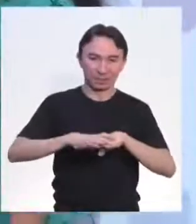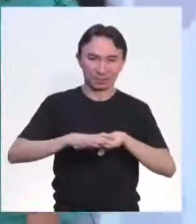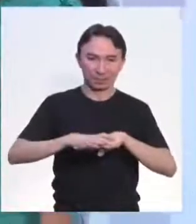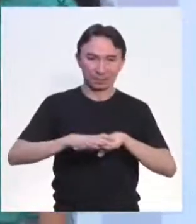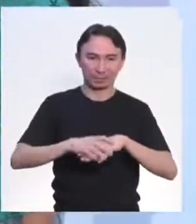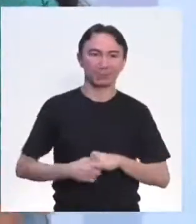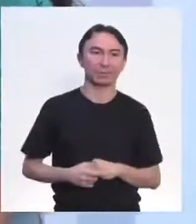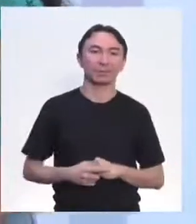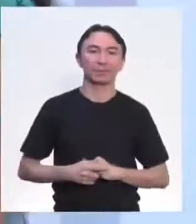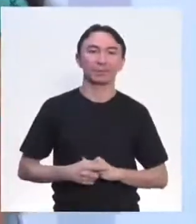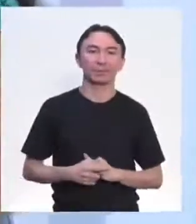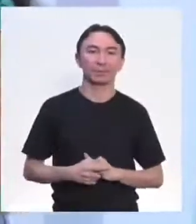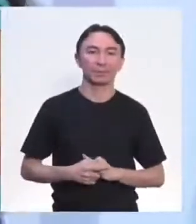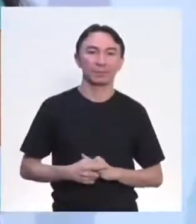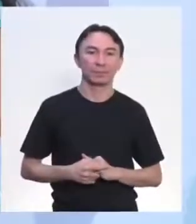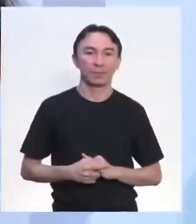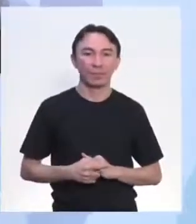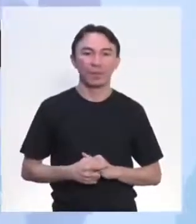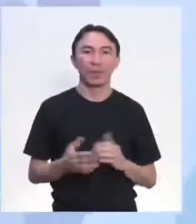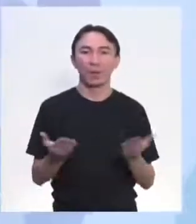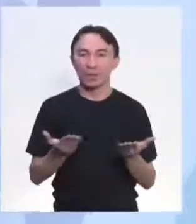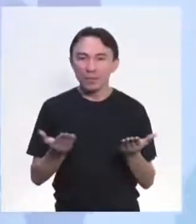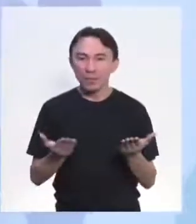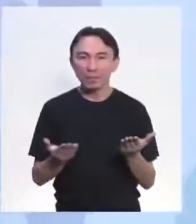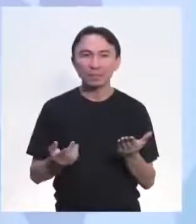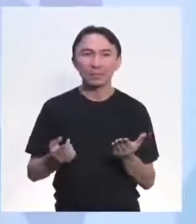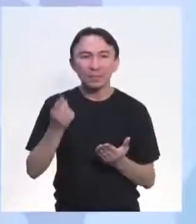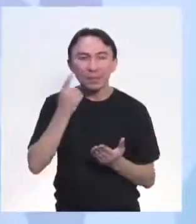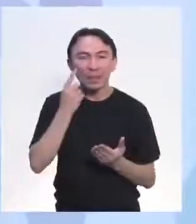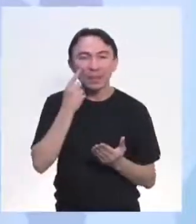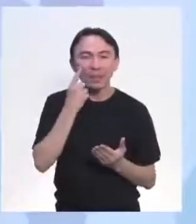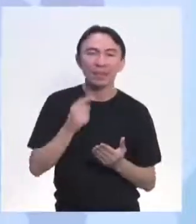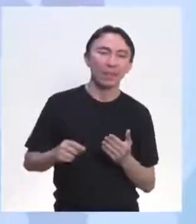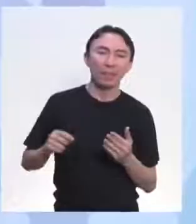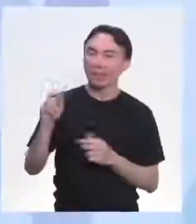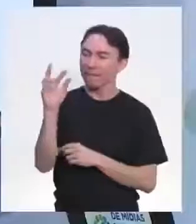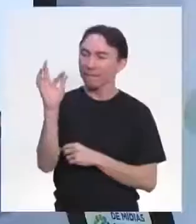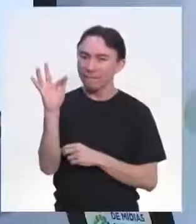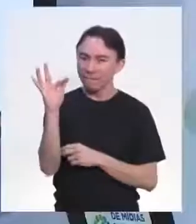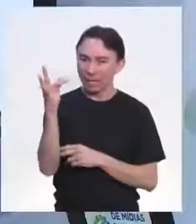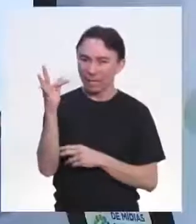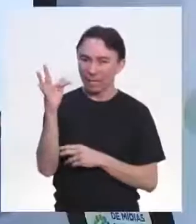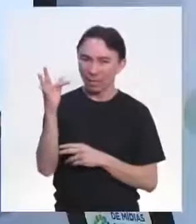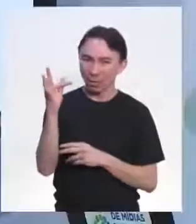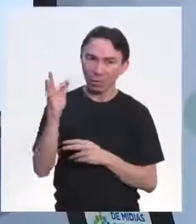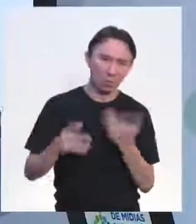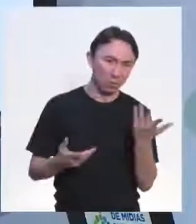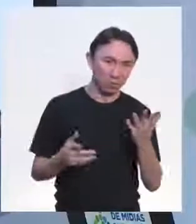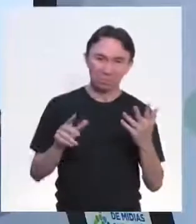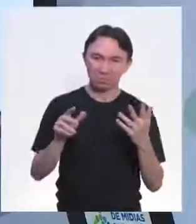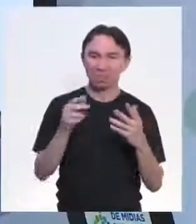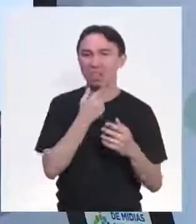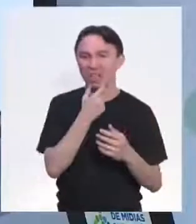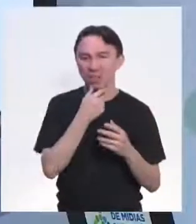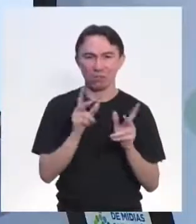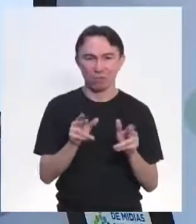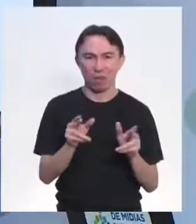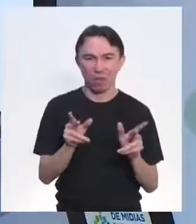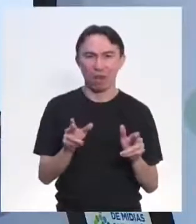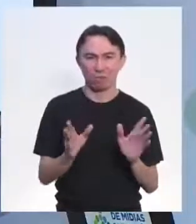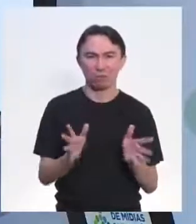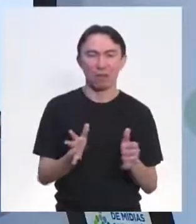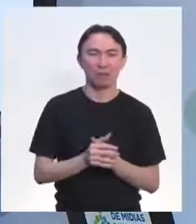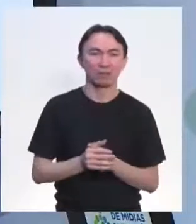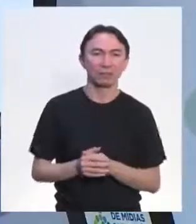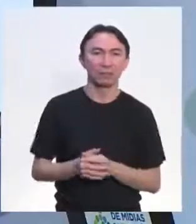bem. Vou pensar na física. Física com inglês já tem, que é inglês e física, é a mesma coisa. Física